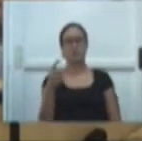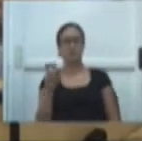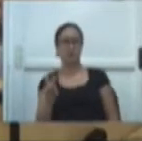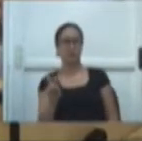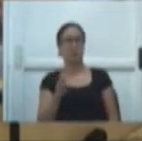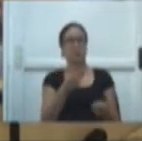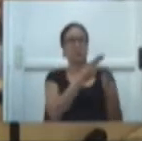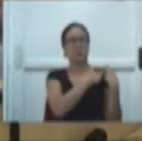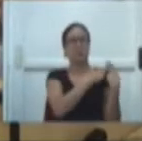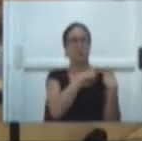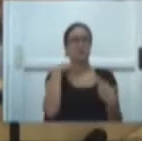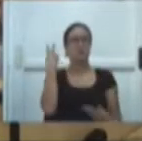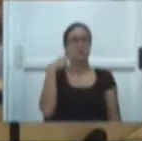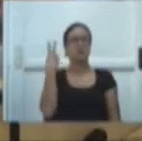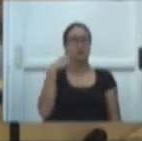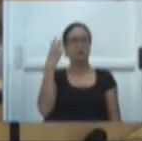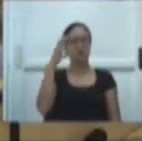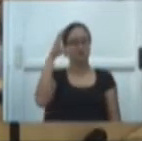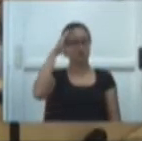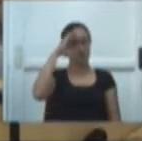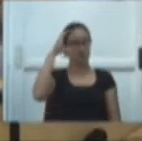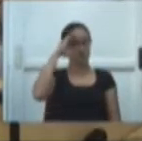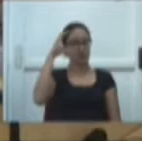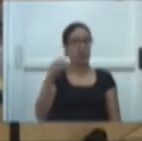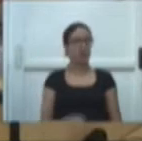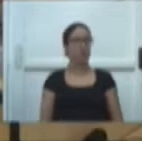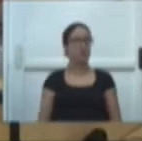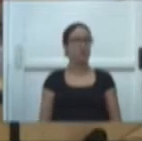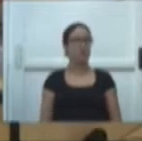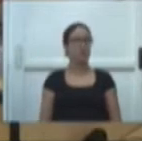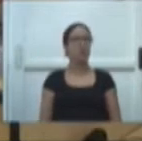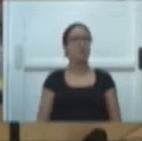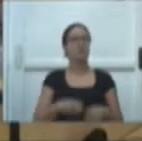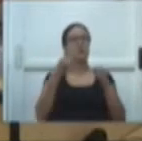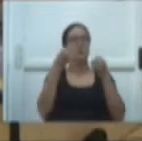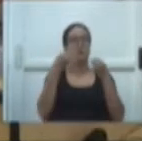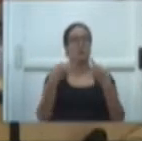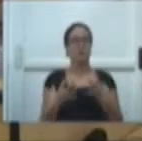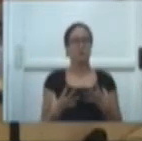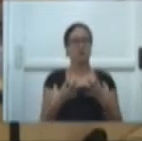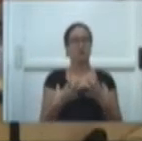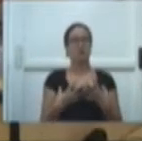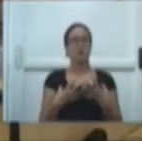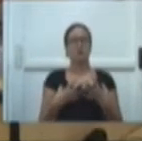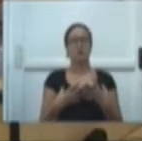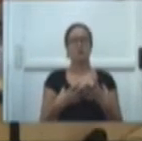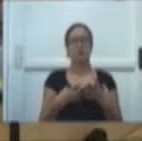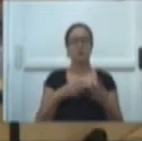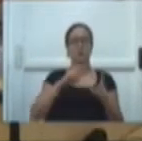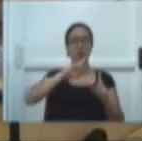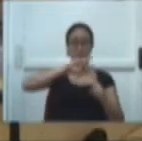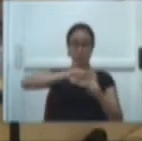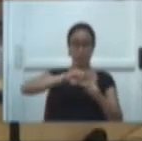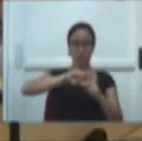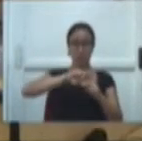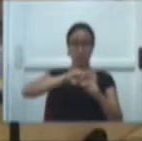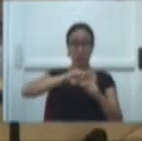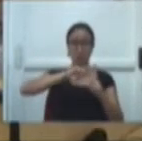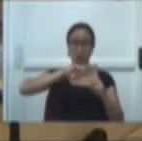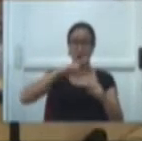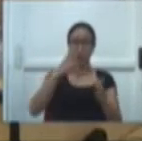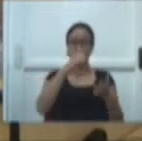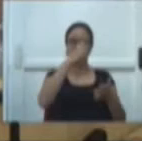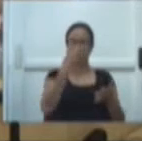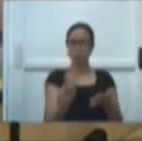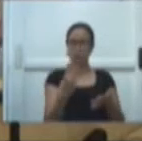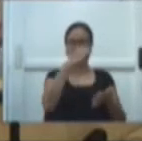de Jesus, dispõe sobre a dupla expedição de comprovante de pagamento pelos parquímetros no